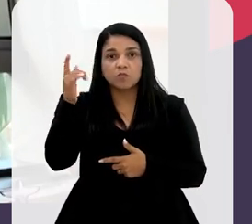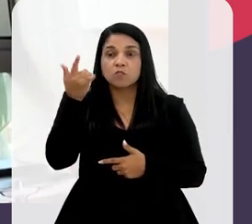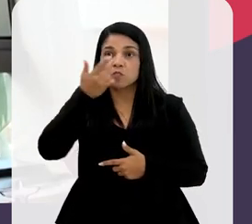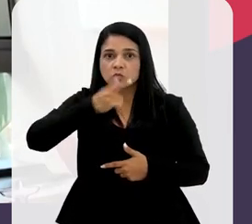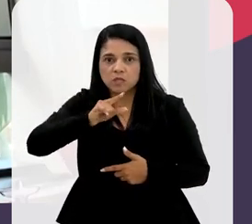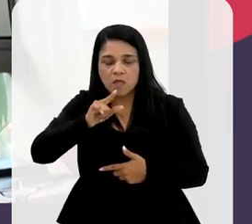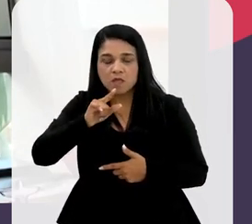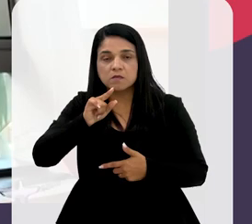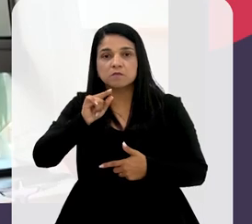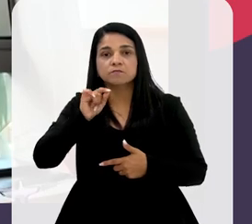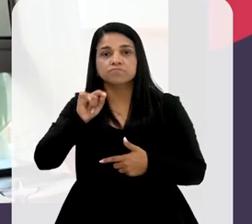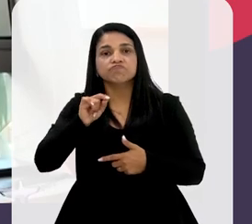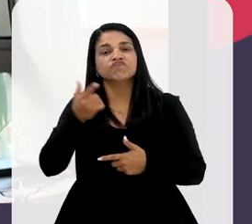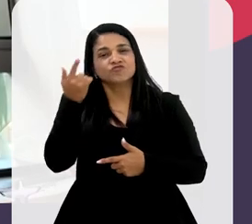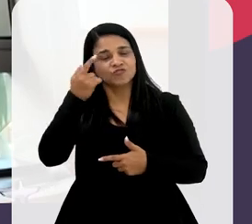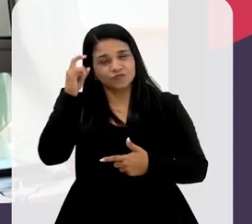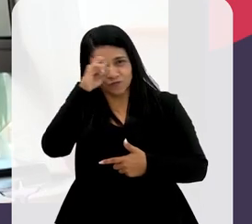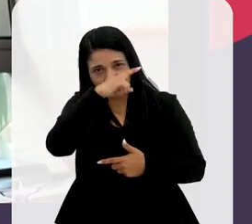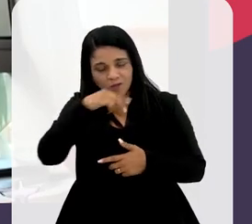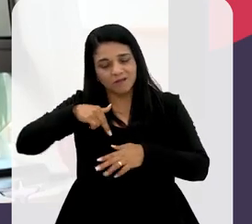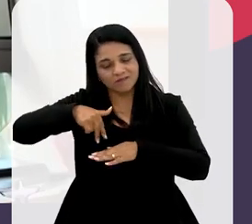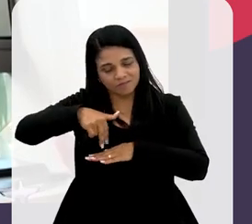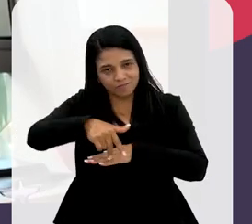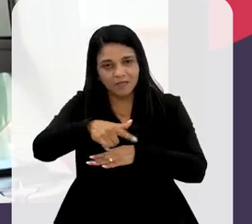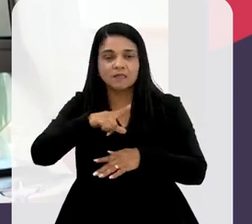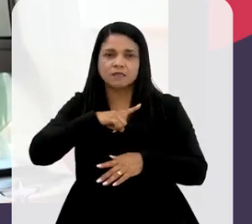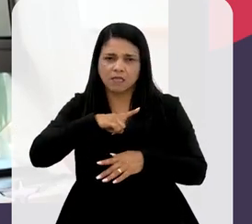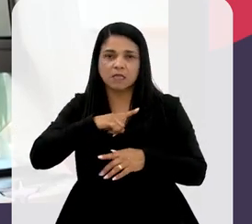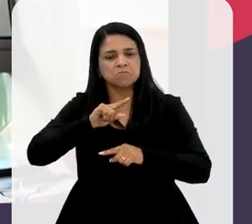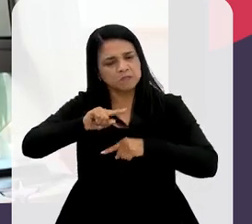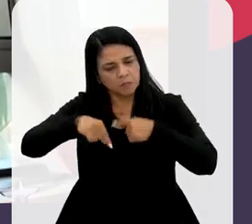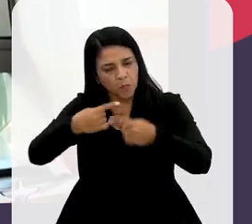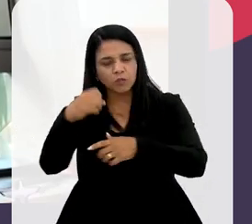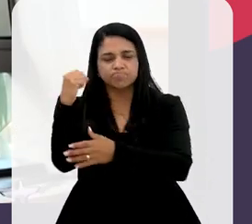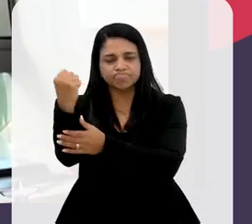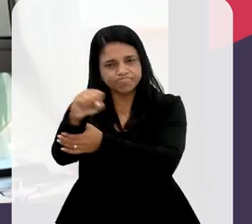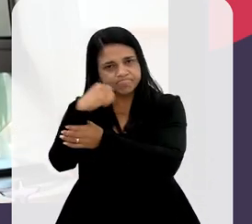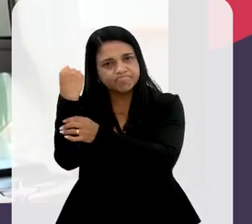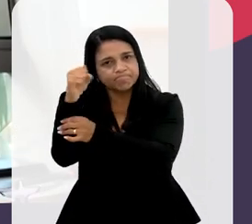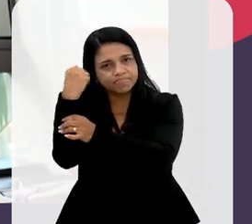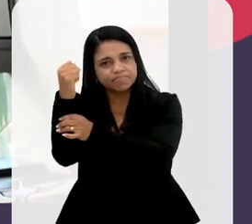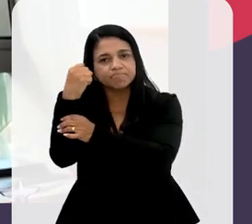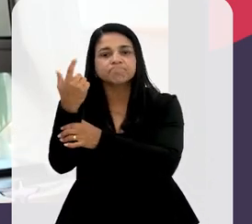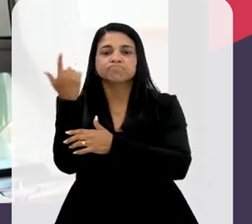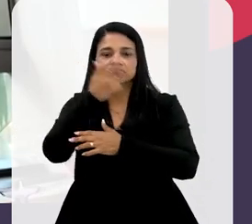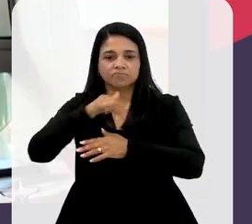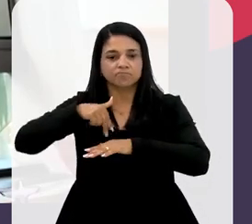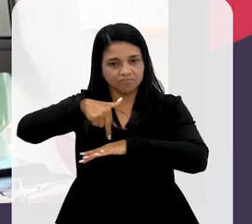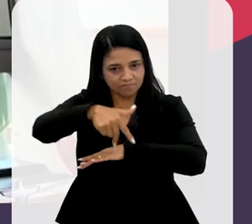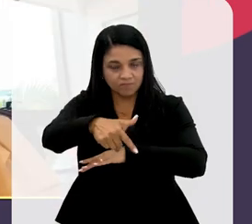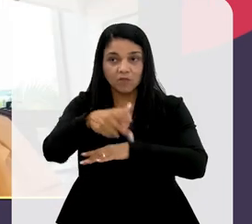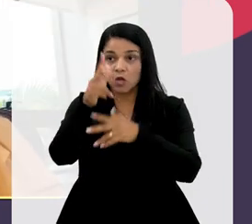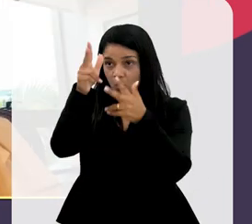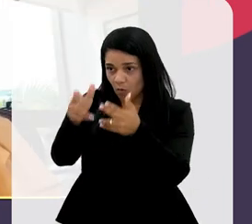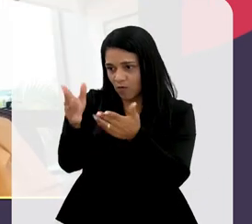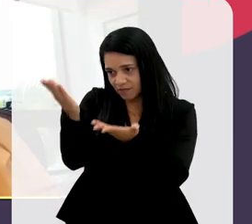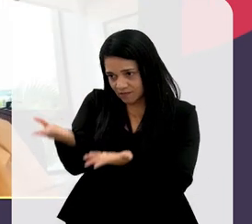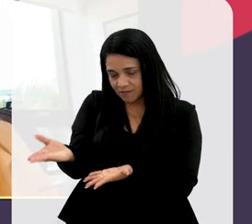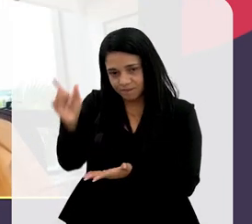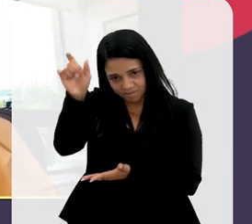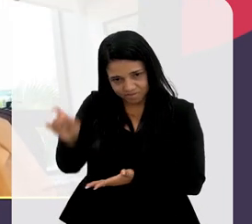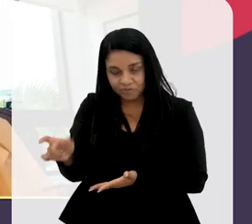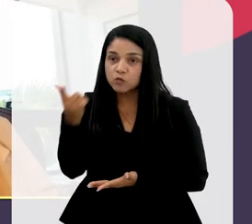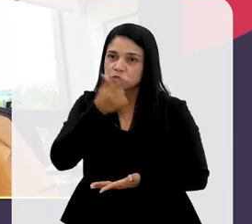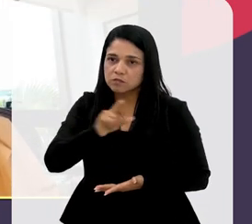tenham dificuldade para caminhar por uma neuropatia que depois recupera-se, como você se recuperou. Então, voltando à